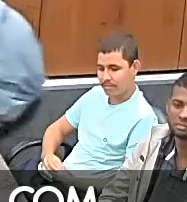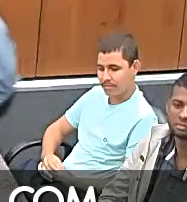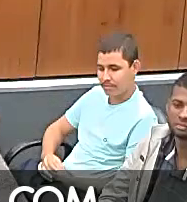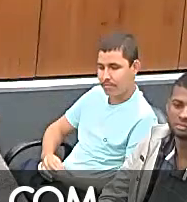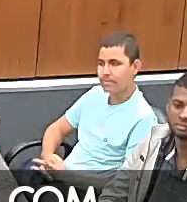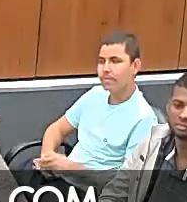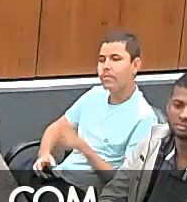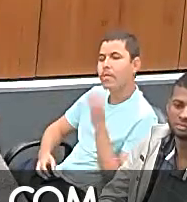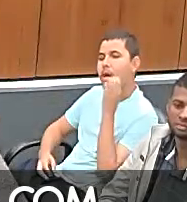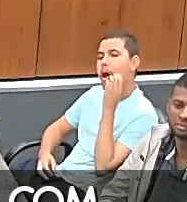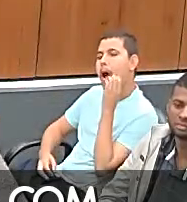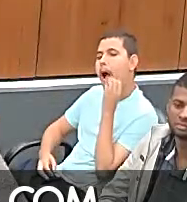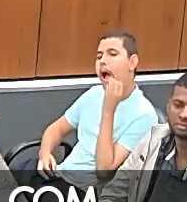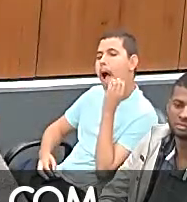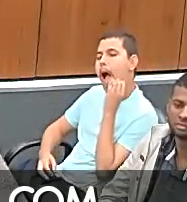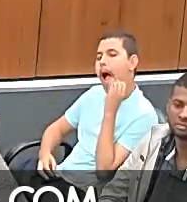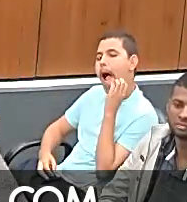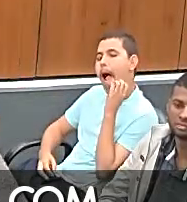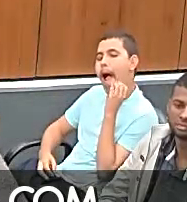de forma